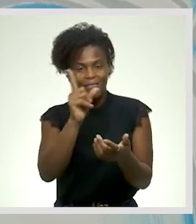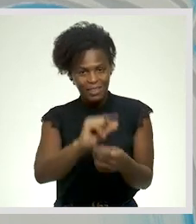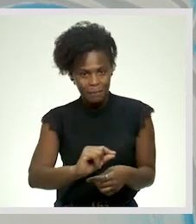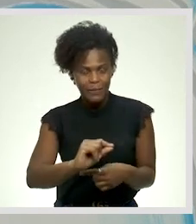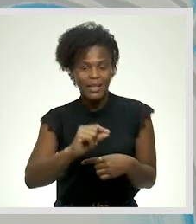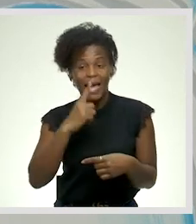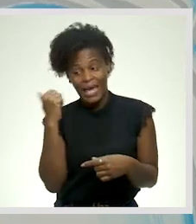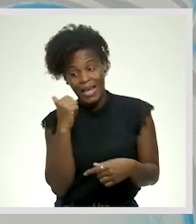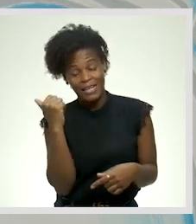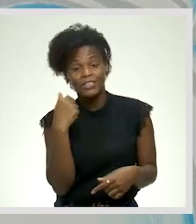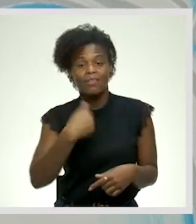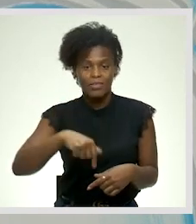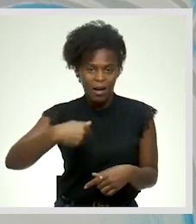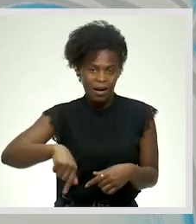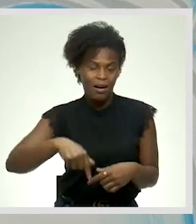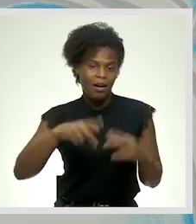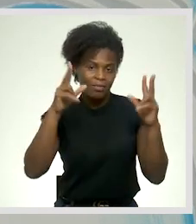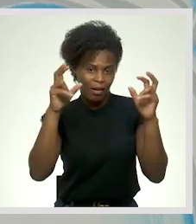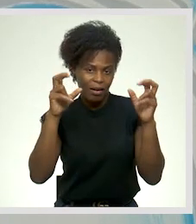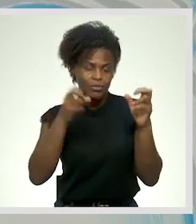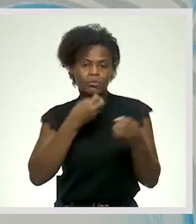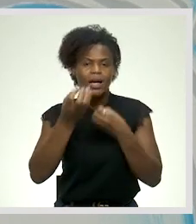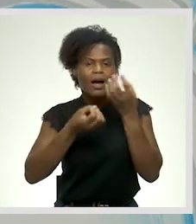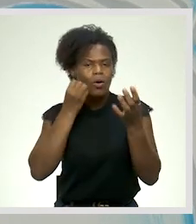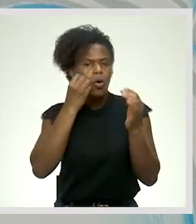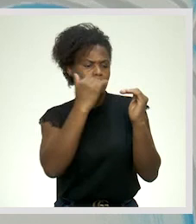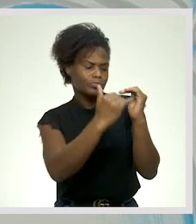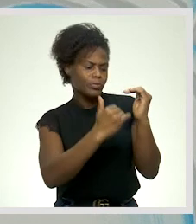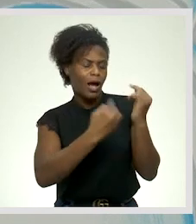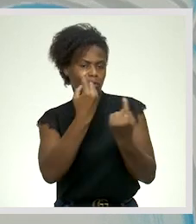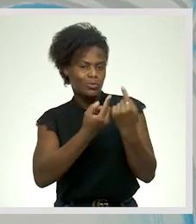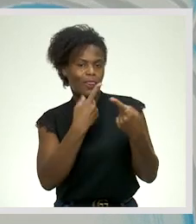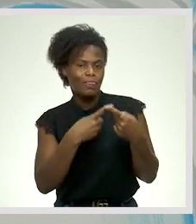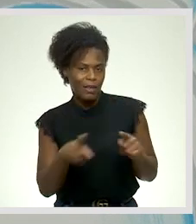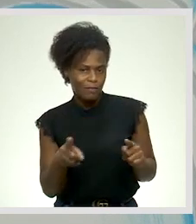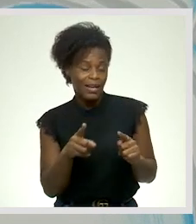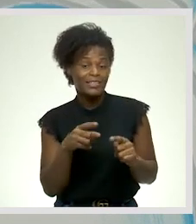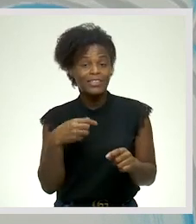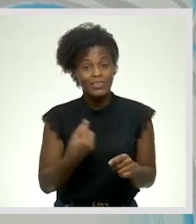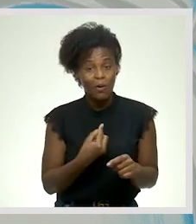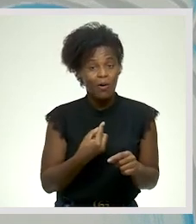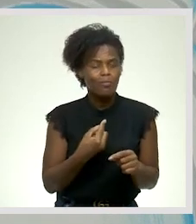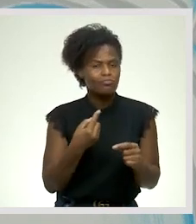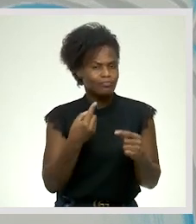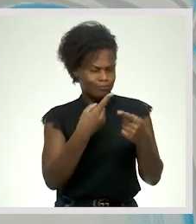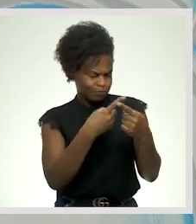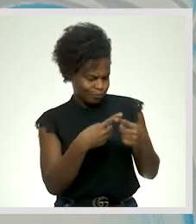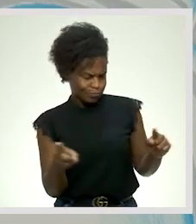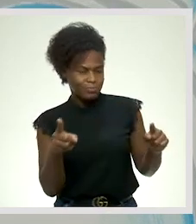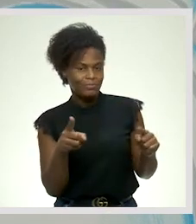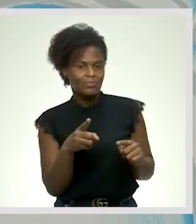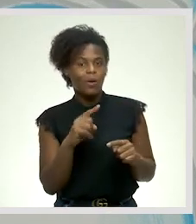também eles têm, em termos de características, algumas diferenças e que são bem acentuadas. Ou